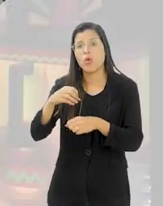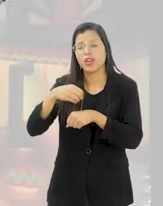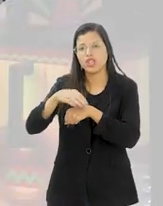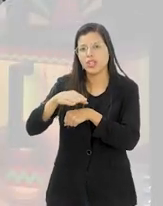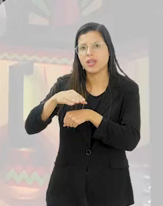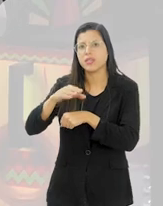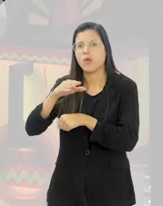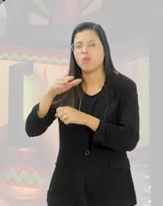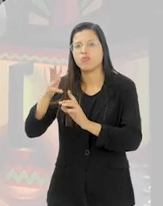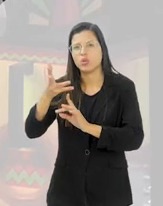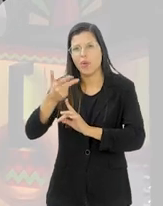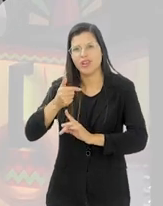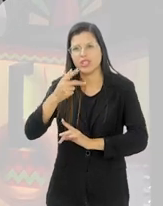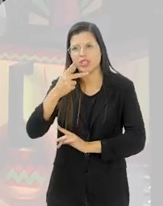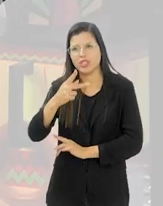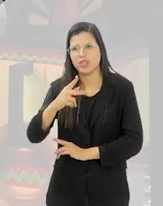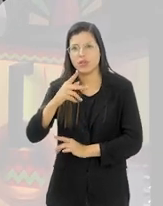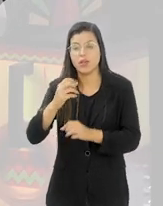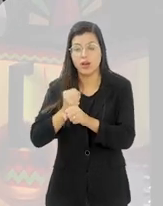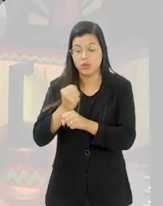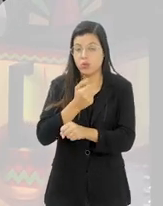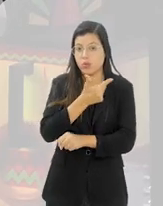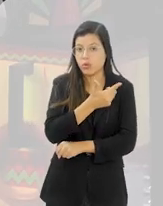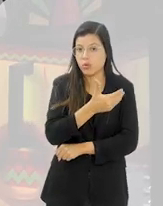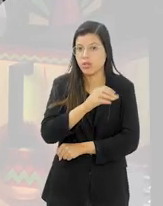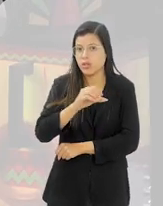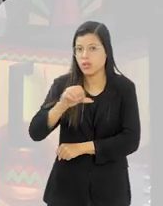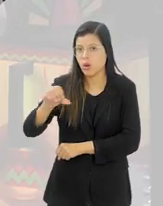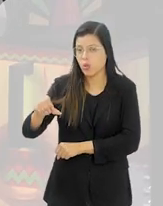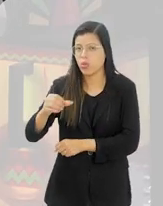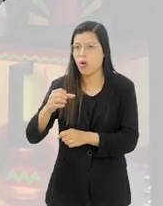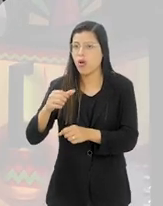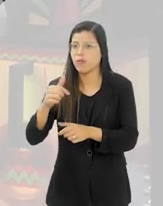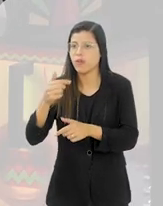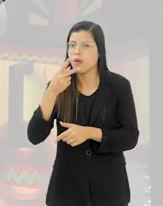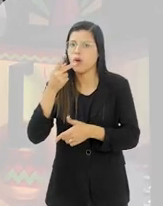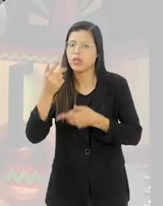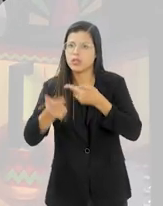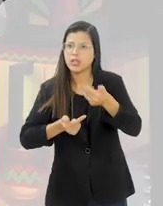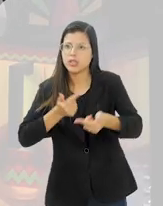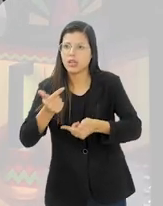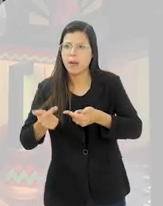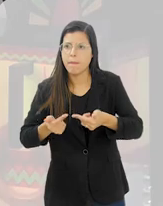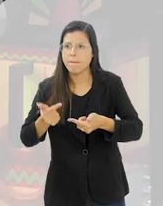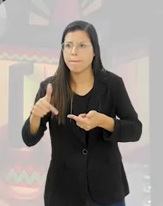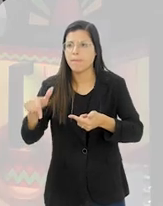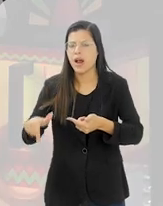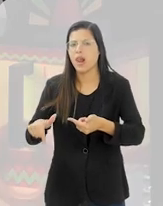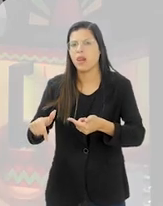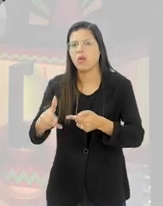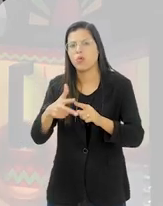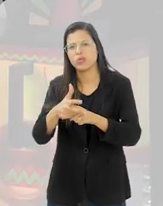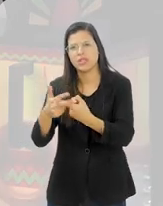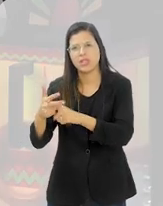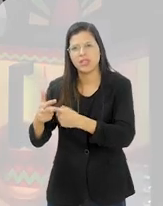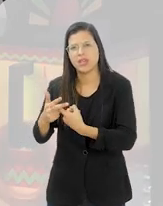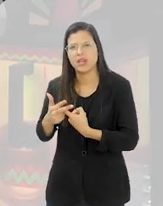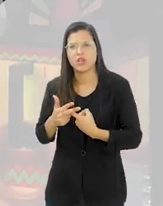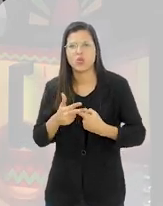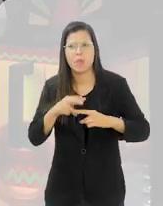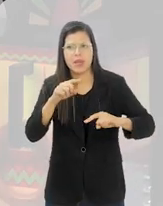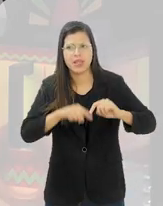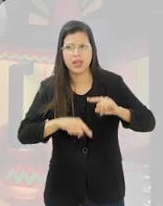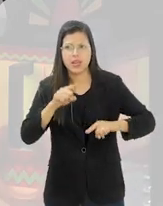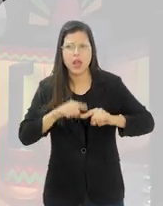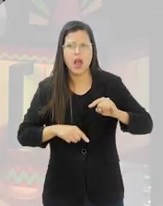falou que trabalhava no 2009, desculpa. Trabalhava no municipal. Ele era reparador de peças. Era um senhor, eu